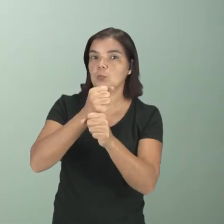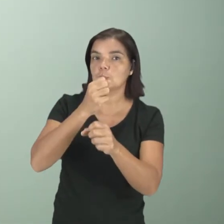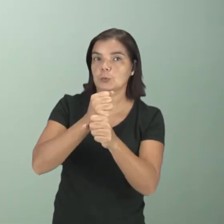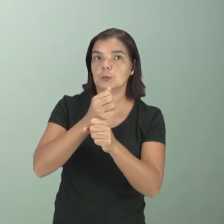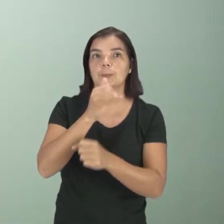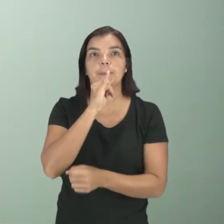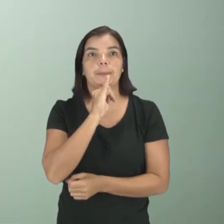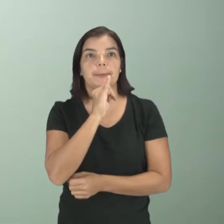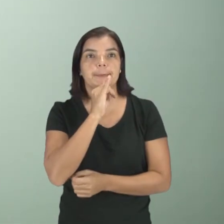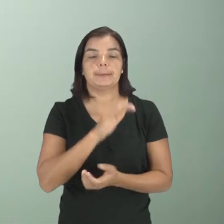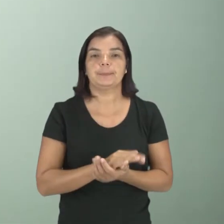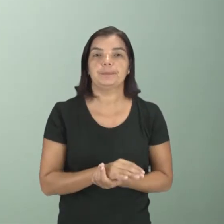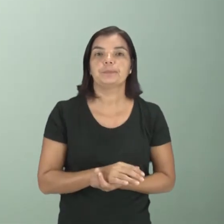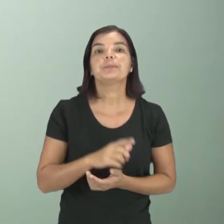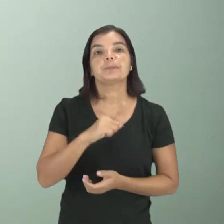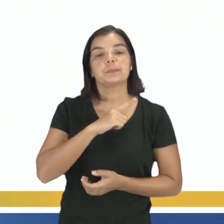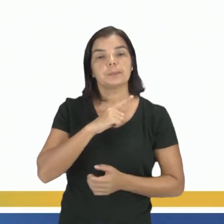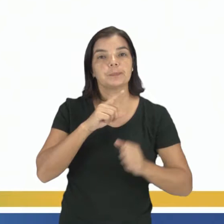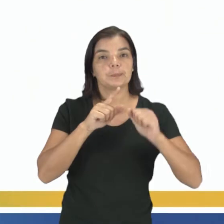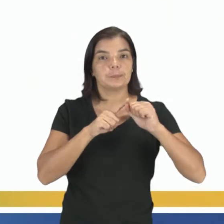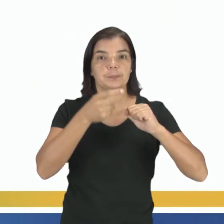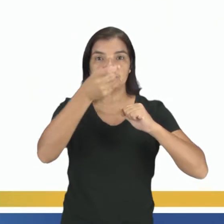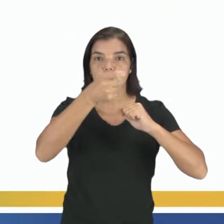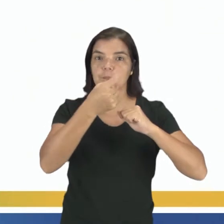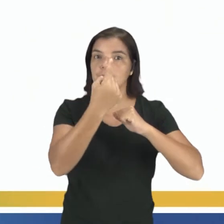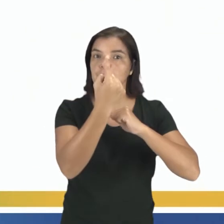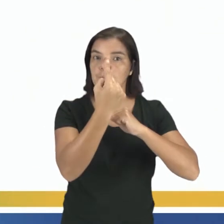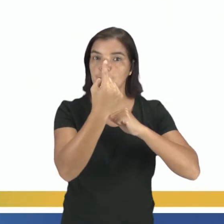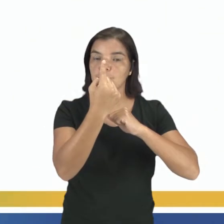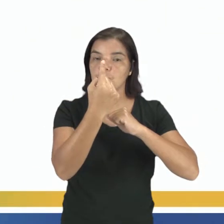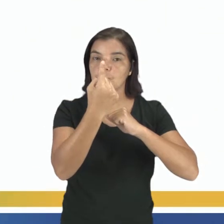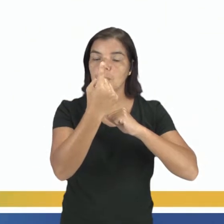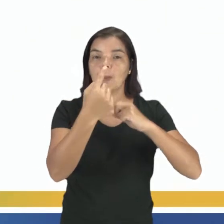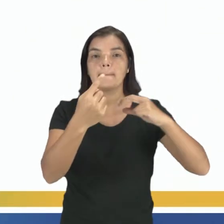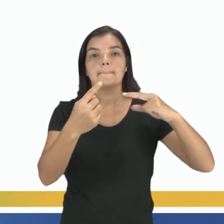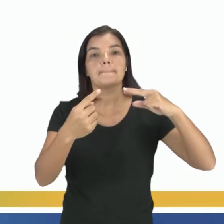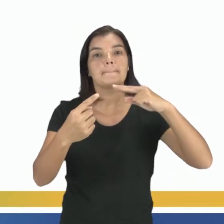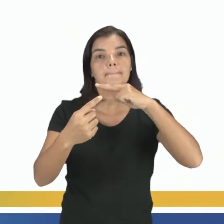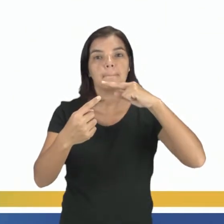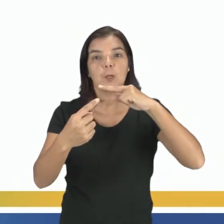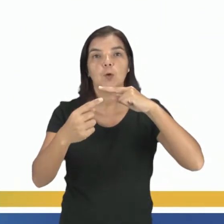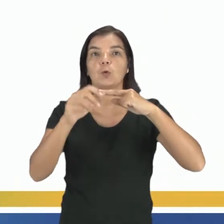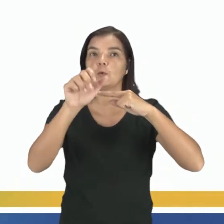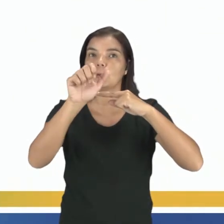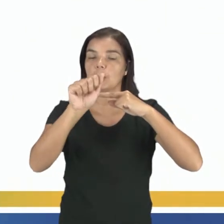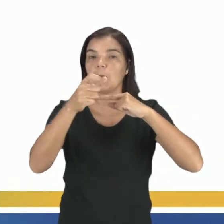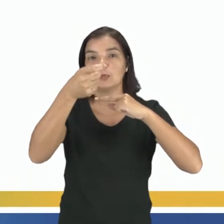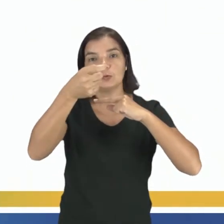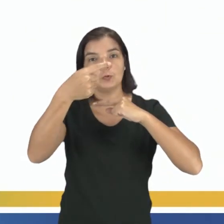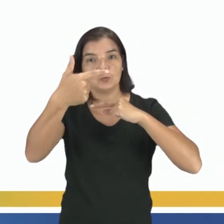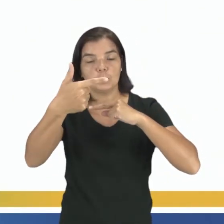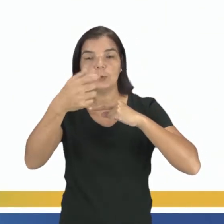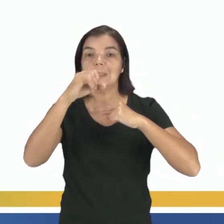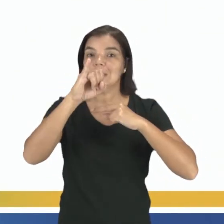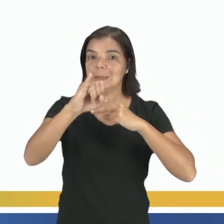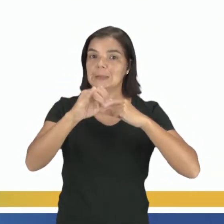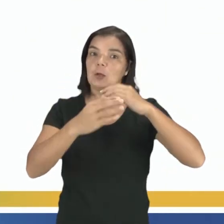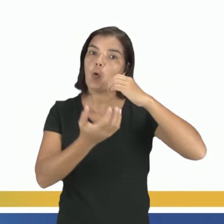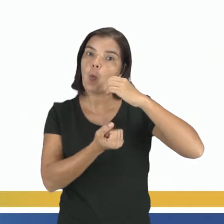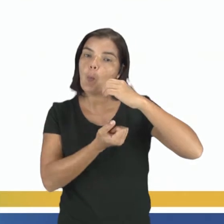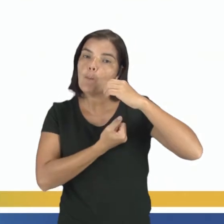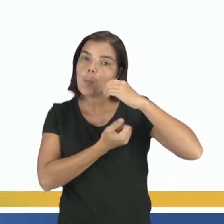Por exemplo, aí, ó. Ter que A de x1 é menor do que A de x2. Se a minha base for maior do que